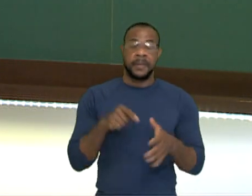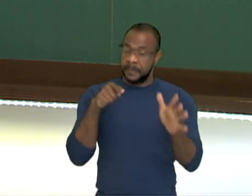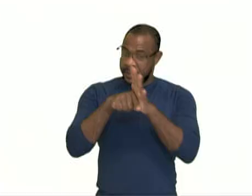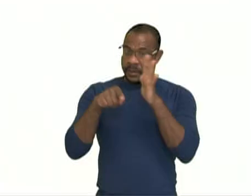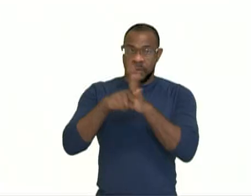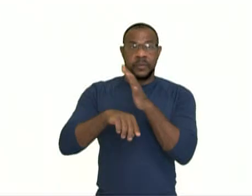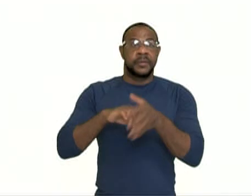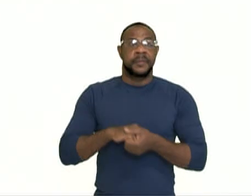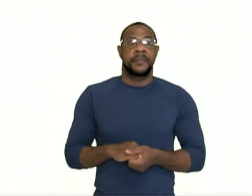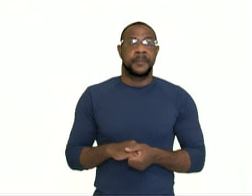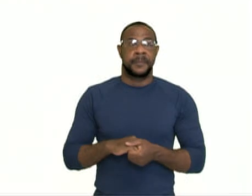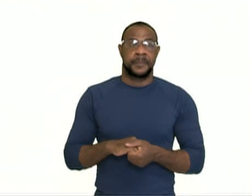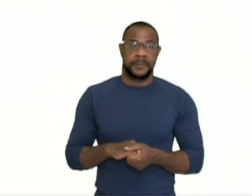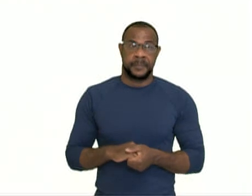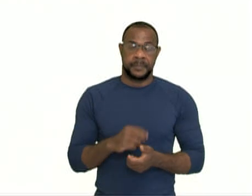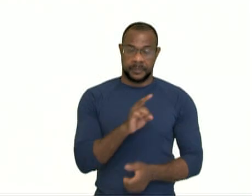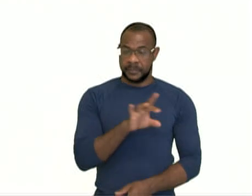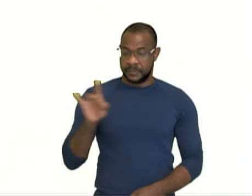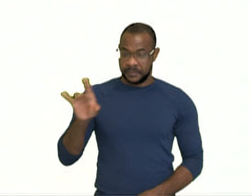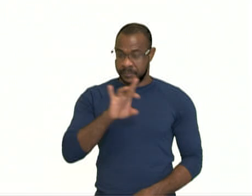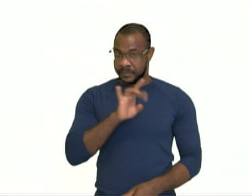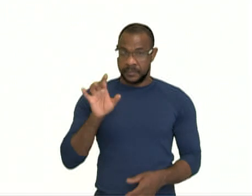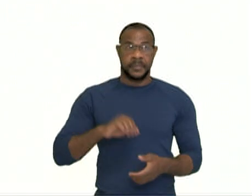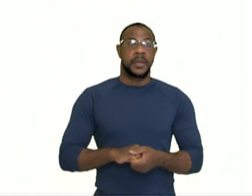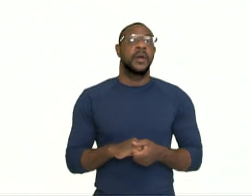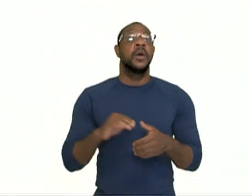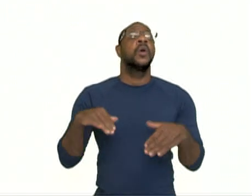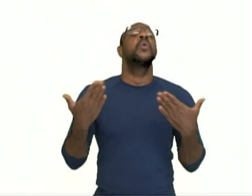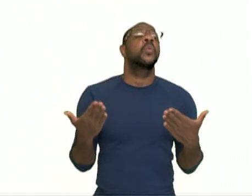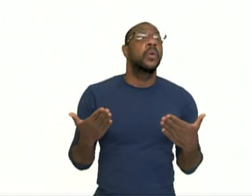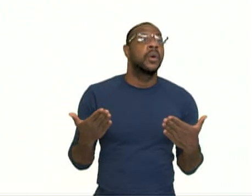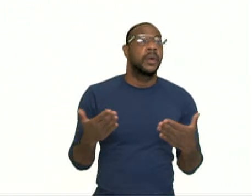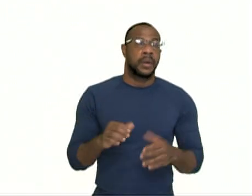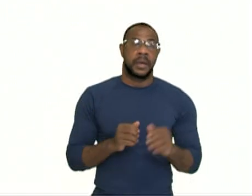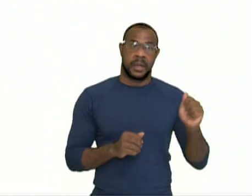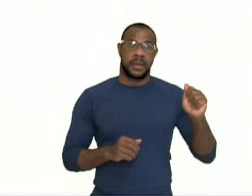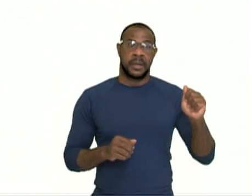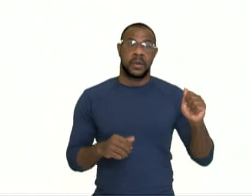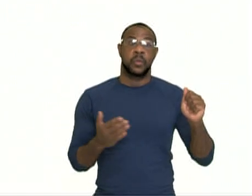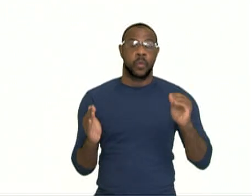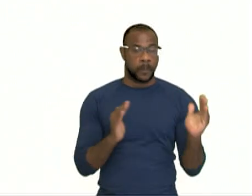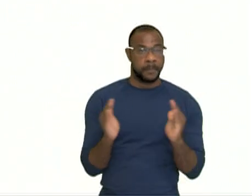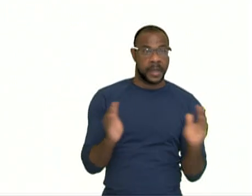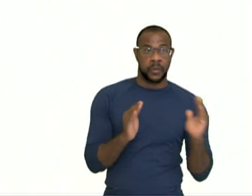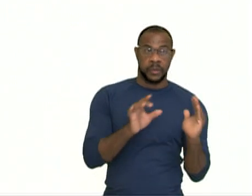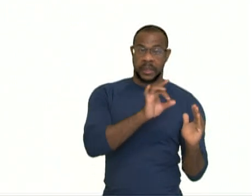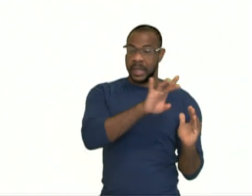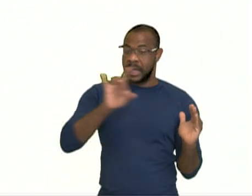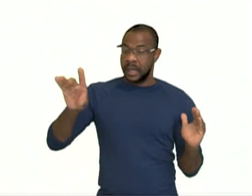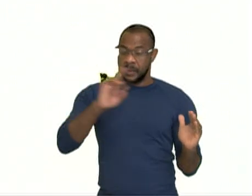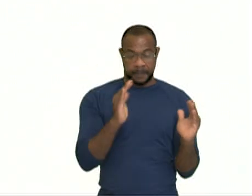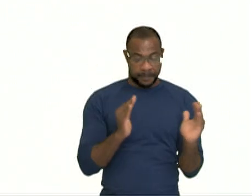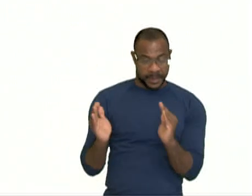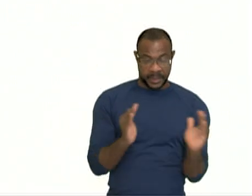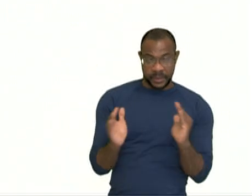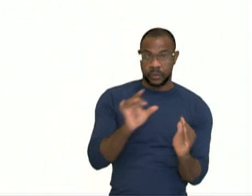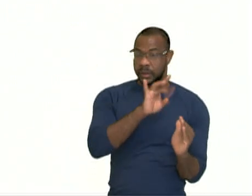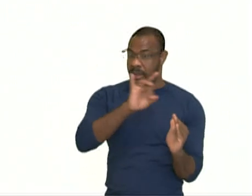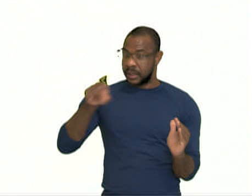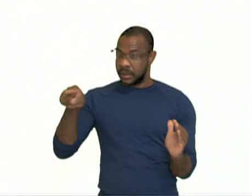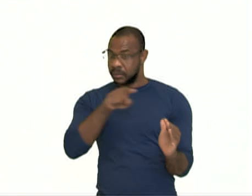pergunta para cada uma daí, tá? Letra A, qual é o período de cada uma dessas